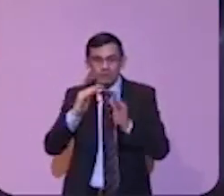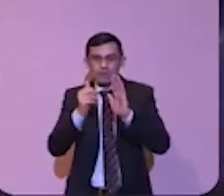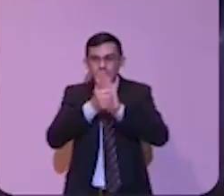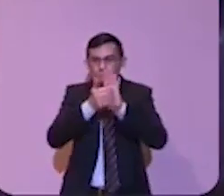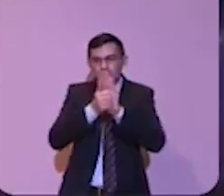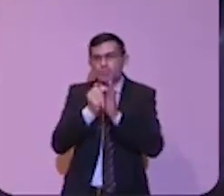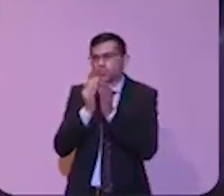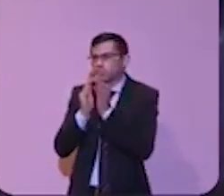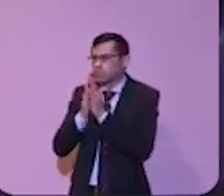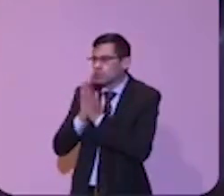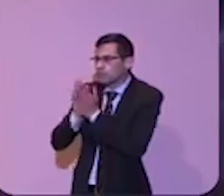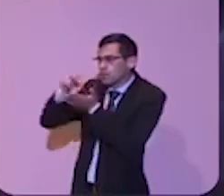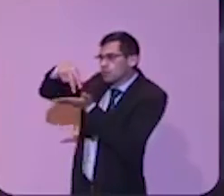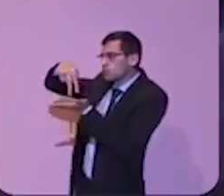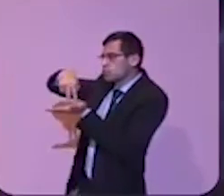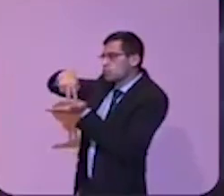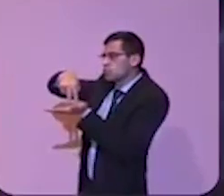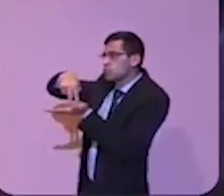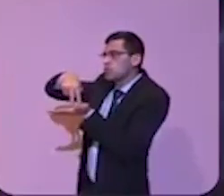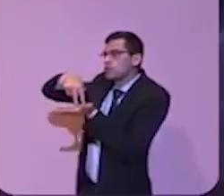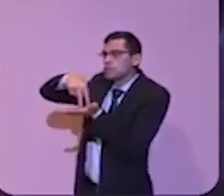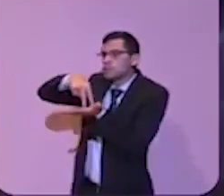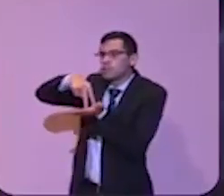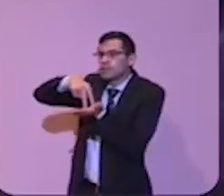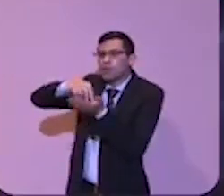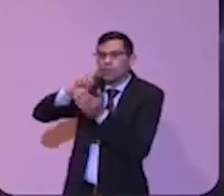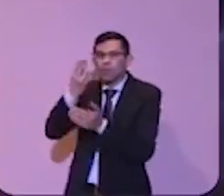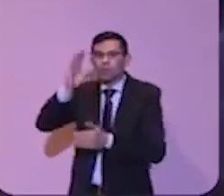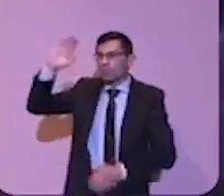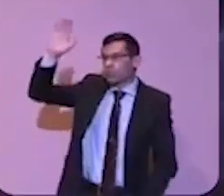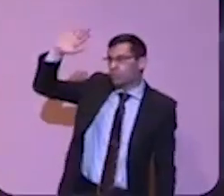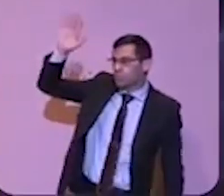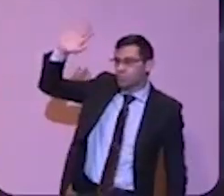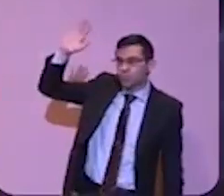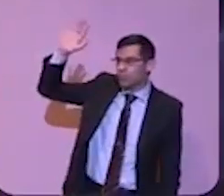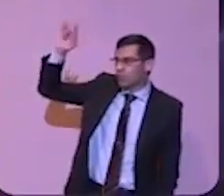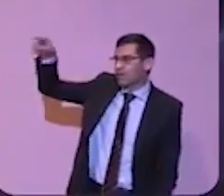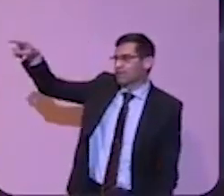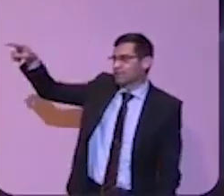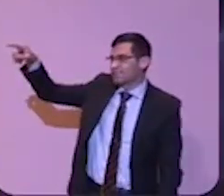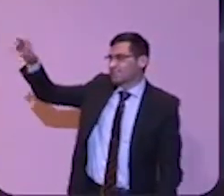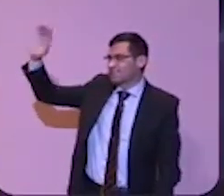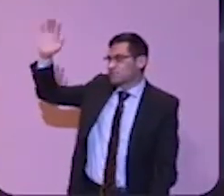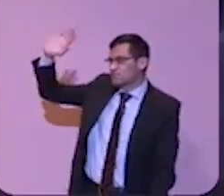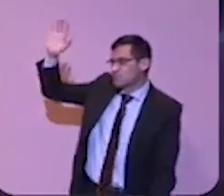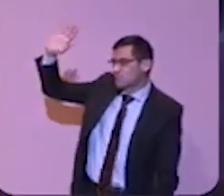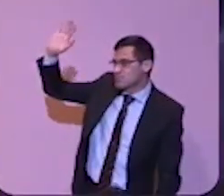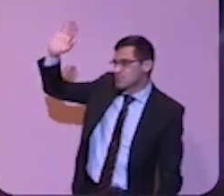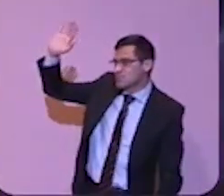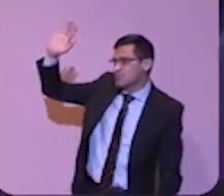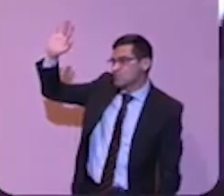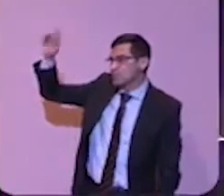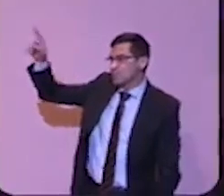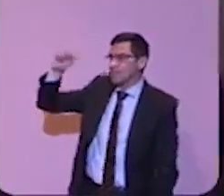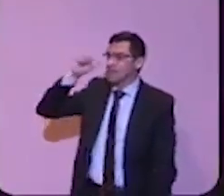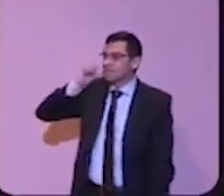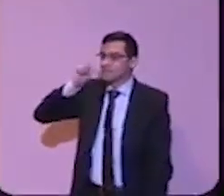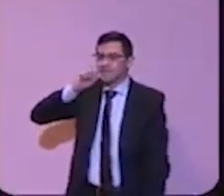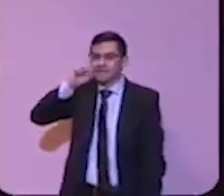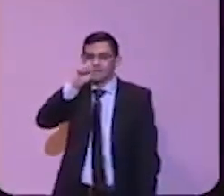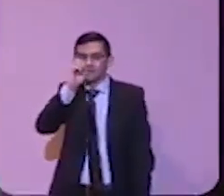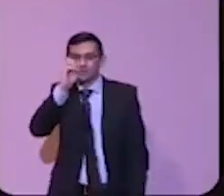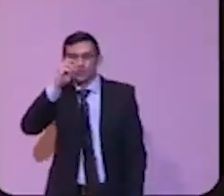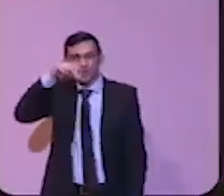Fica de pé aí, Sônia, o pessoal te reconhecer. Então dá um aceno aí, vai. Dá um aceno. A Sônia, quem